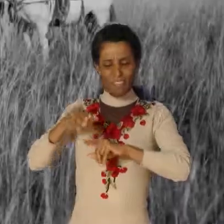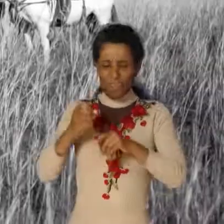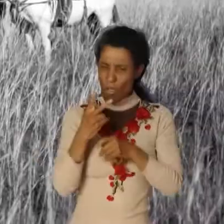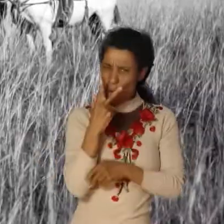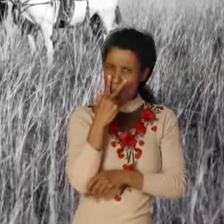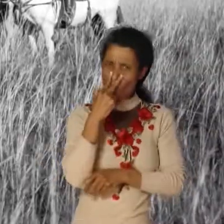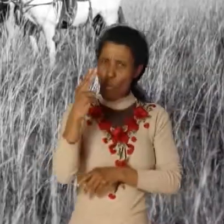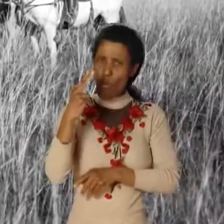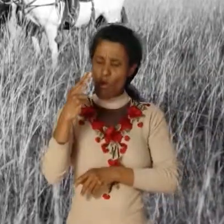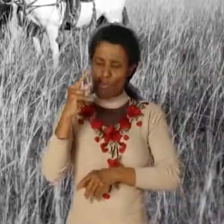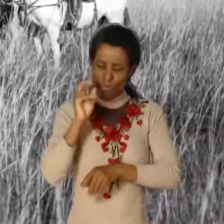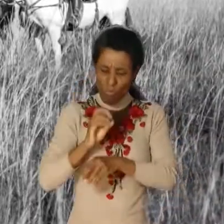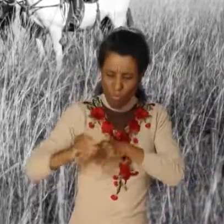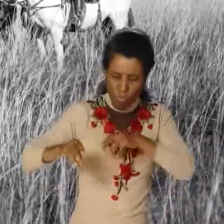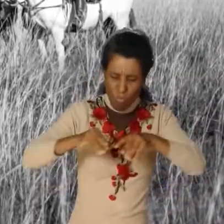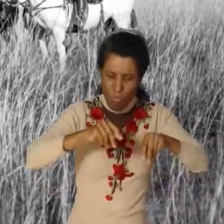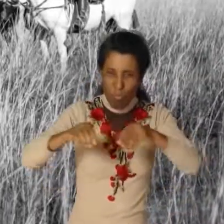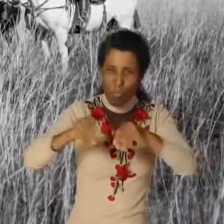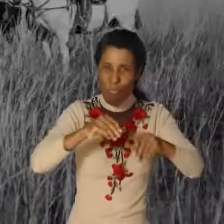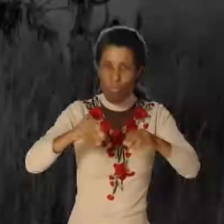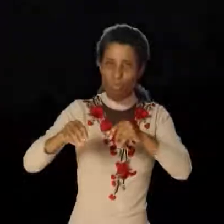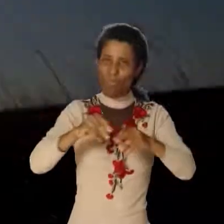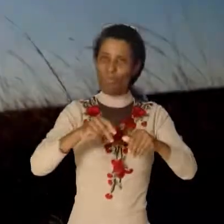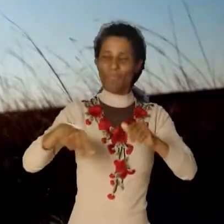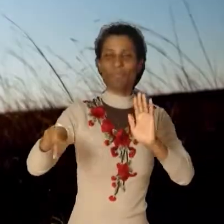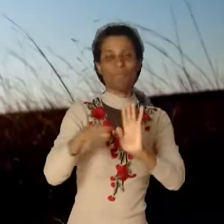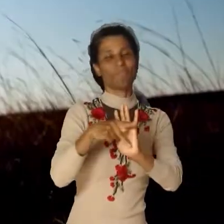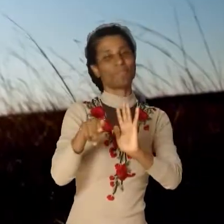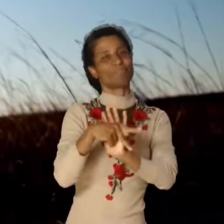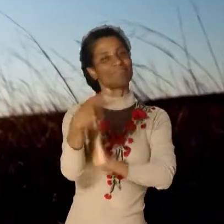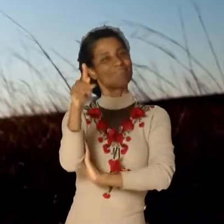a poeira da história.